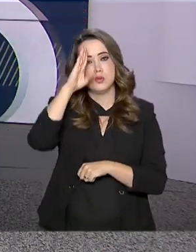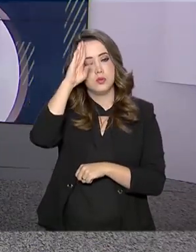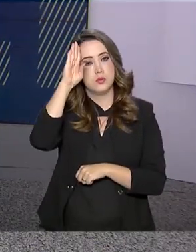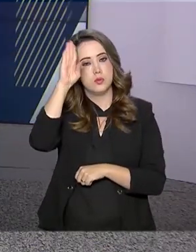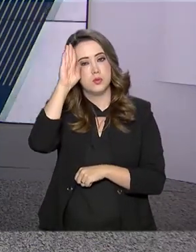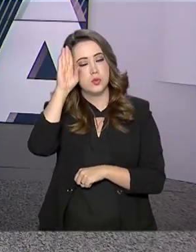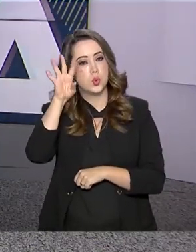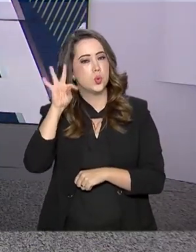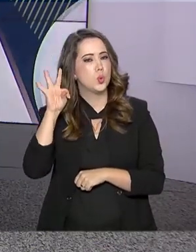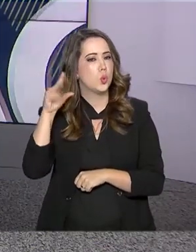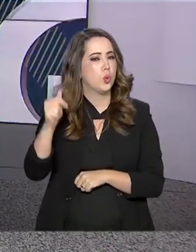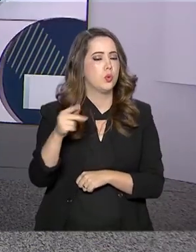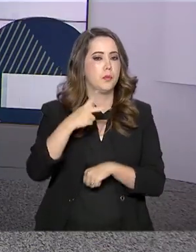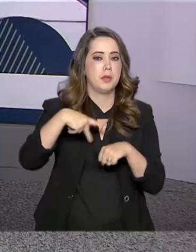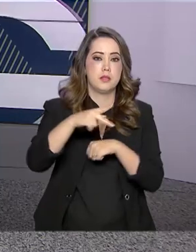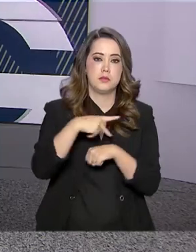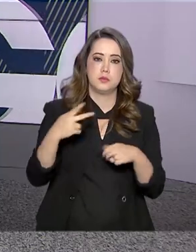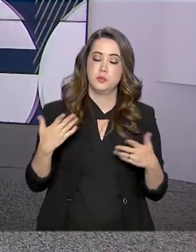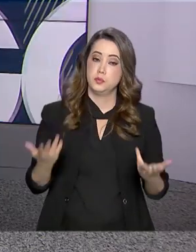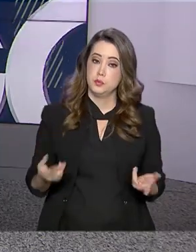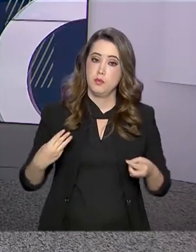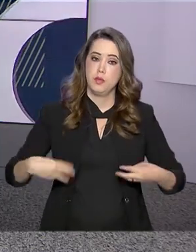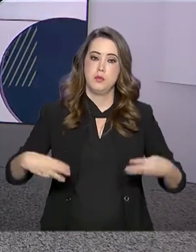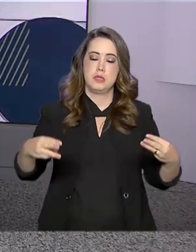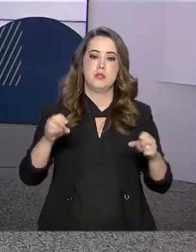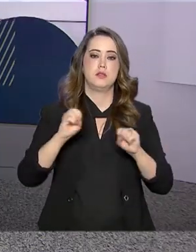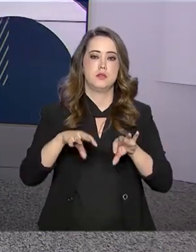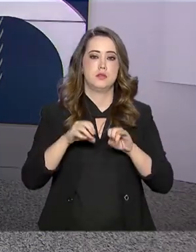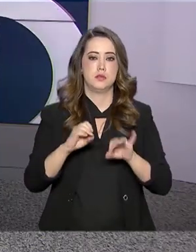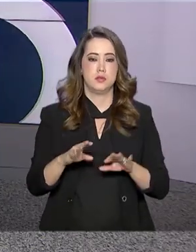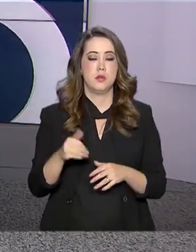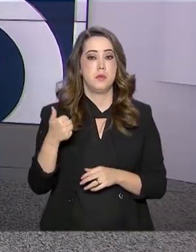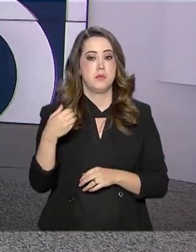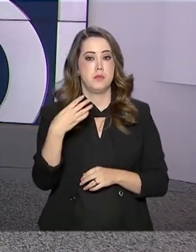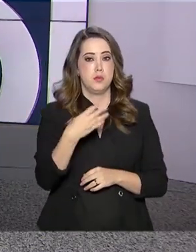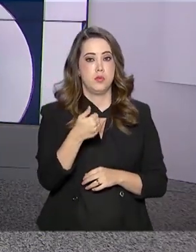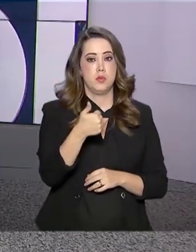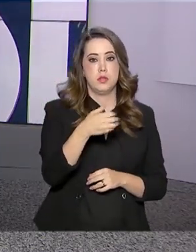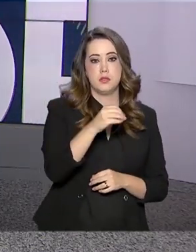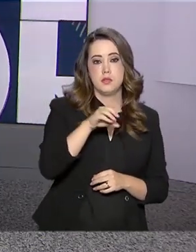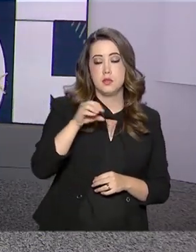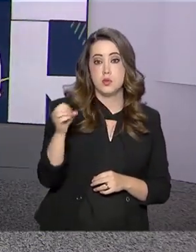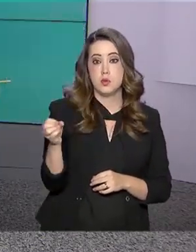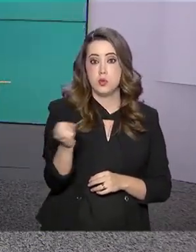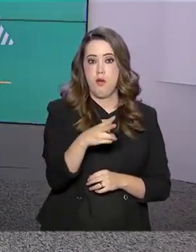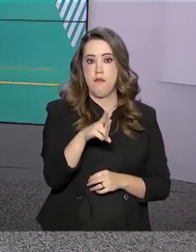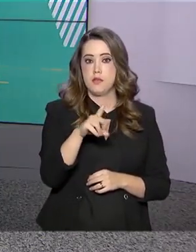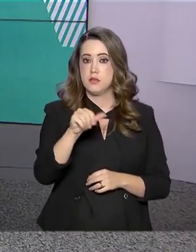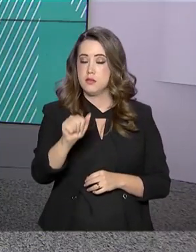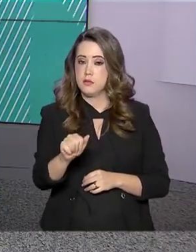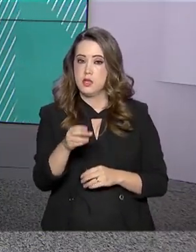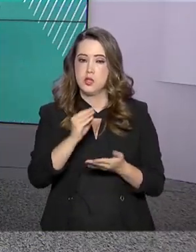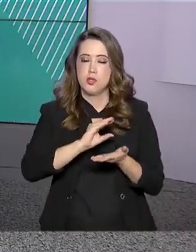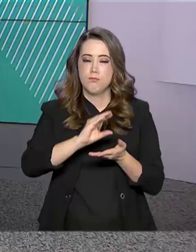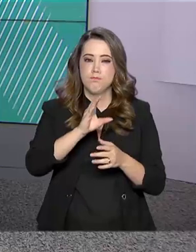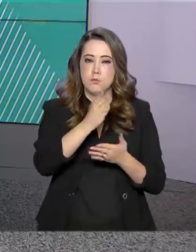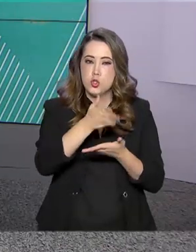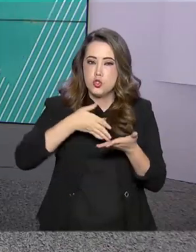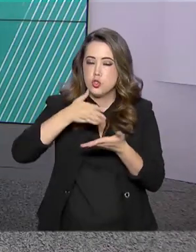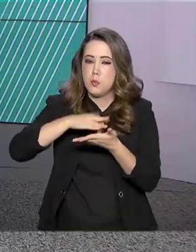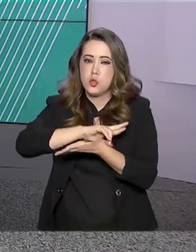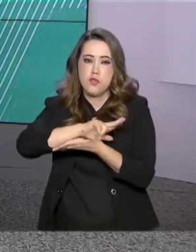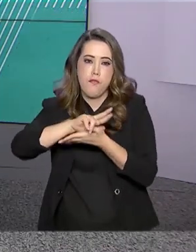em todo o país segundo o ministério da educação são 1.410 vagas distribuídas nos cursos